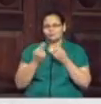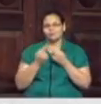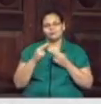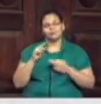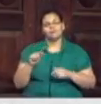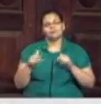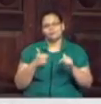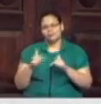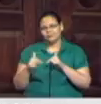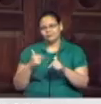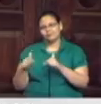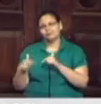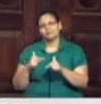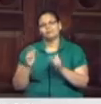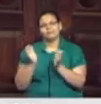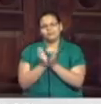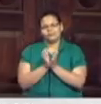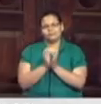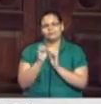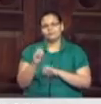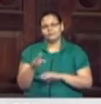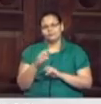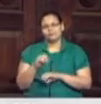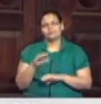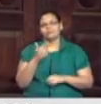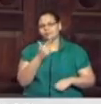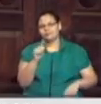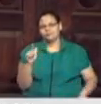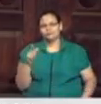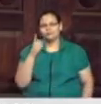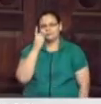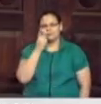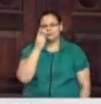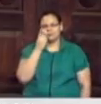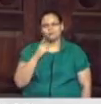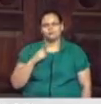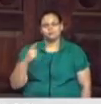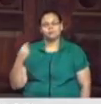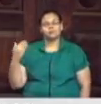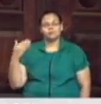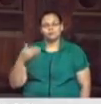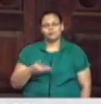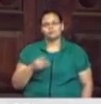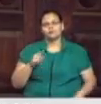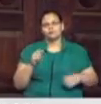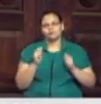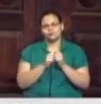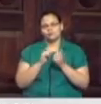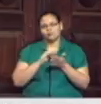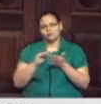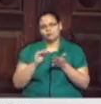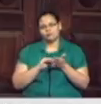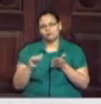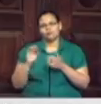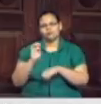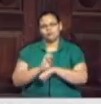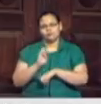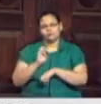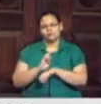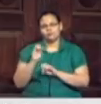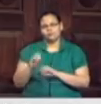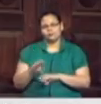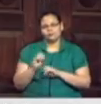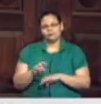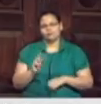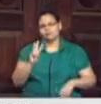membros da Comissão de Educação e outros deputados e deputadas que lá estiveram, com o secretário de Estado de Educação, senhor